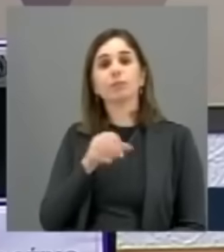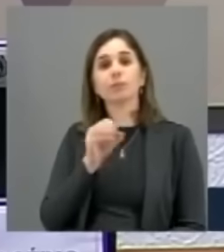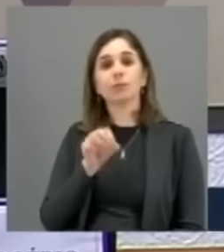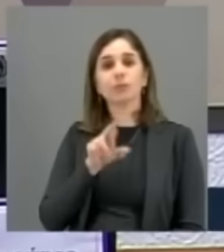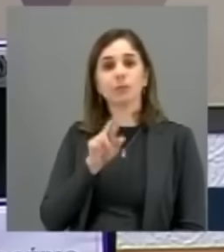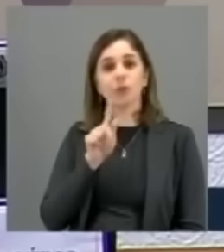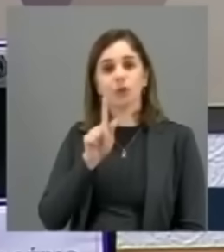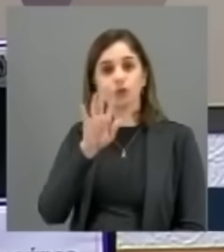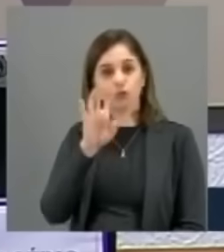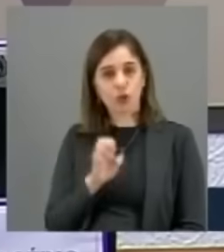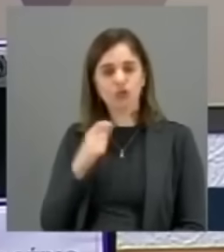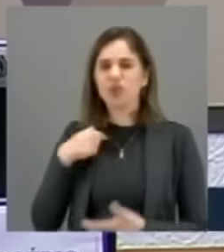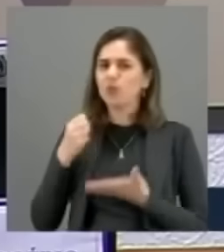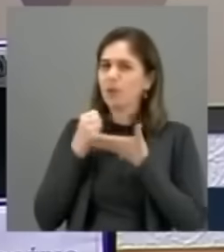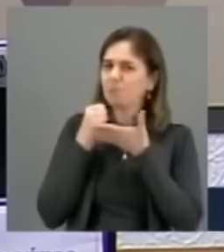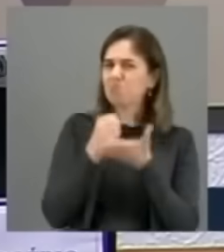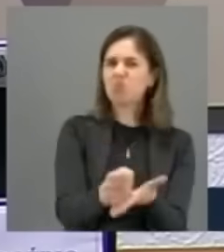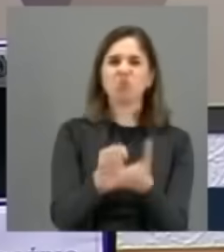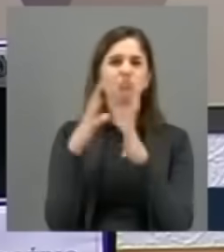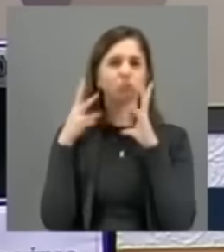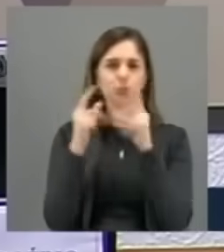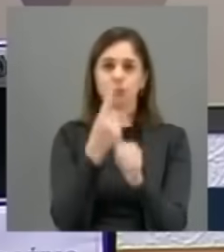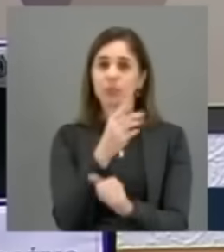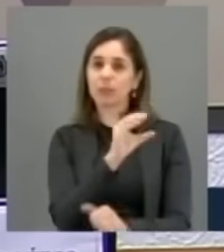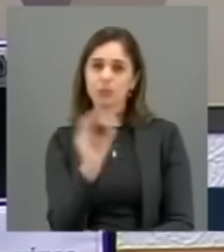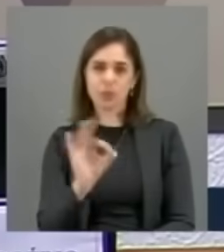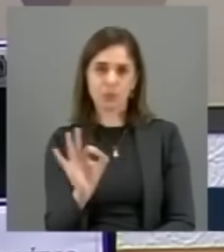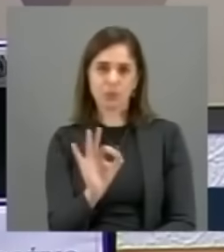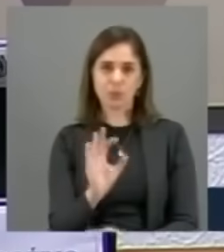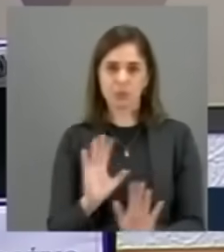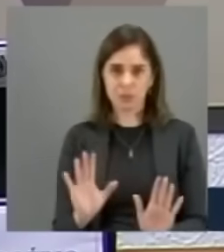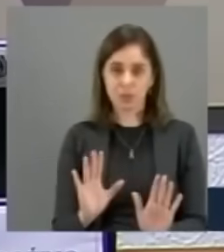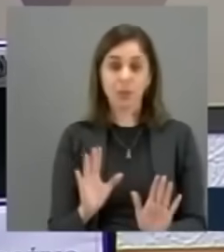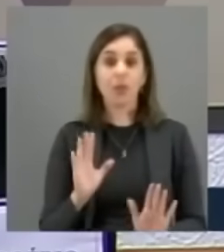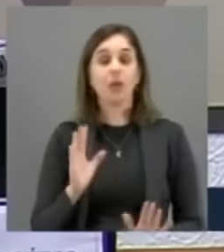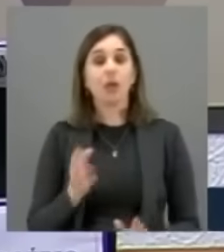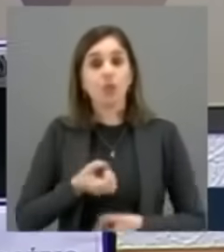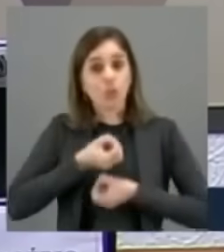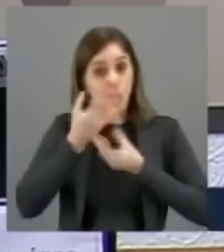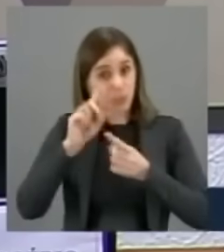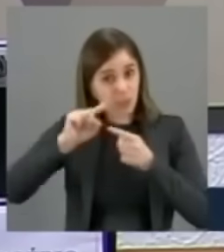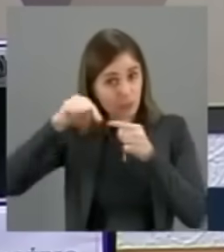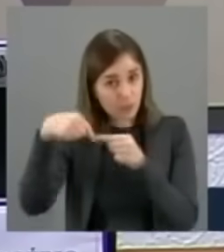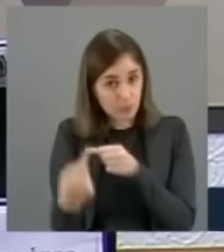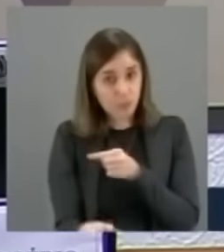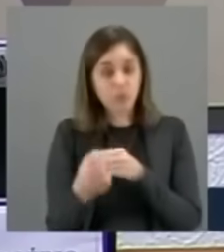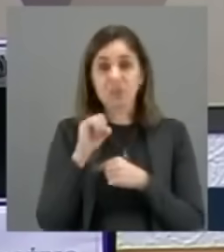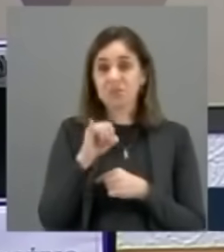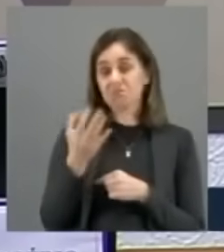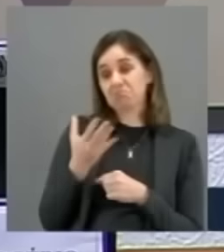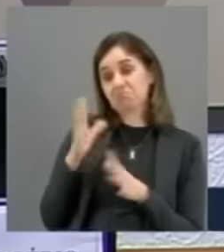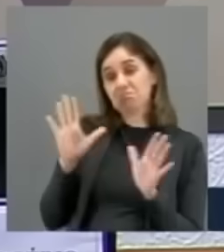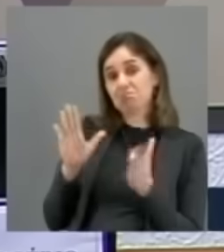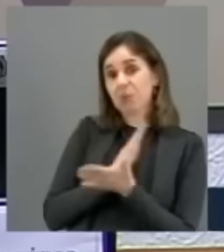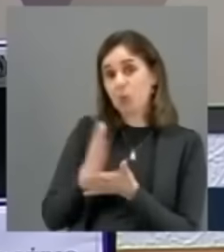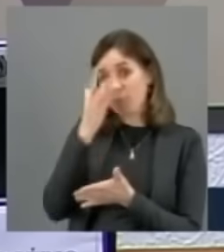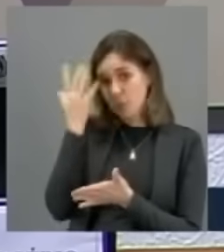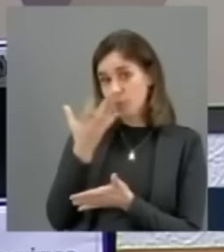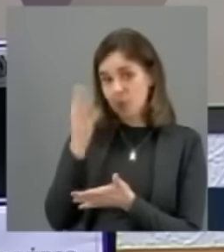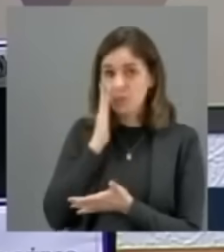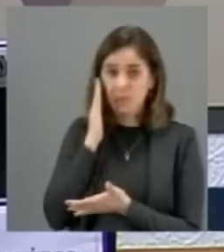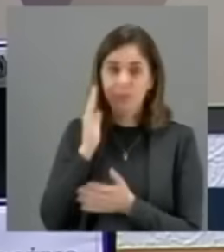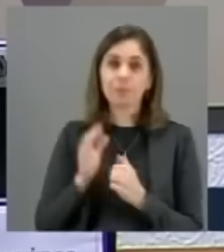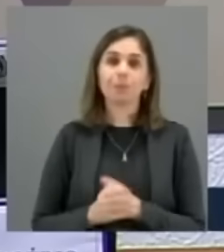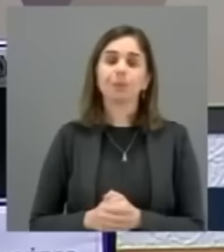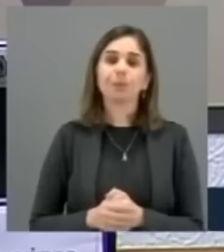que der e vier, saiba disso. Eu vou lhe contar depois e para quem quiser saber. Senador